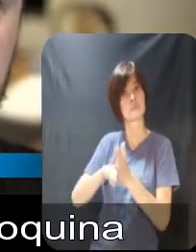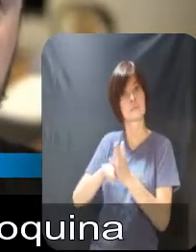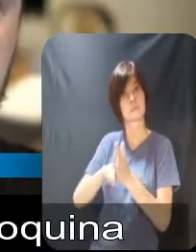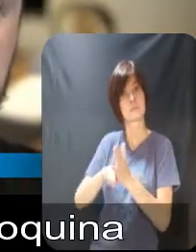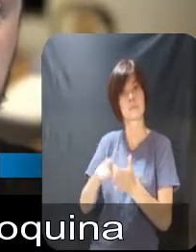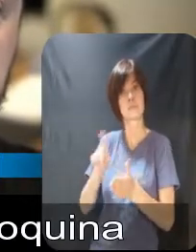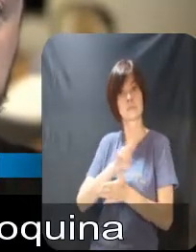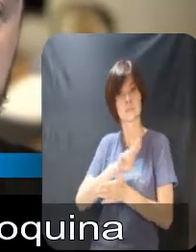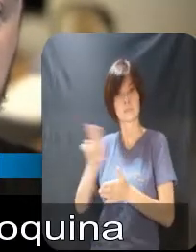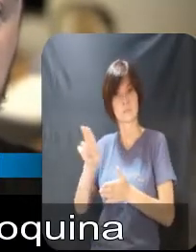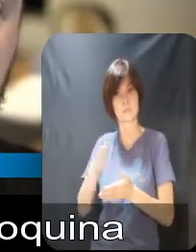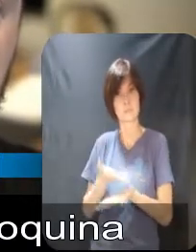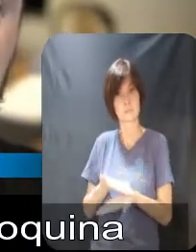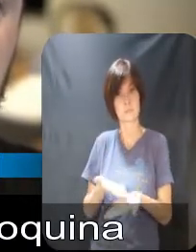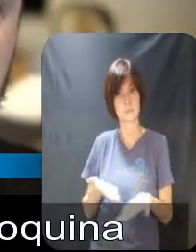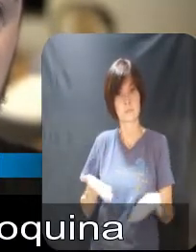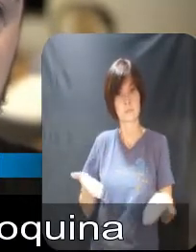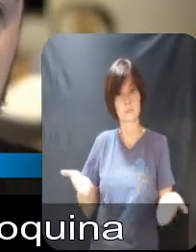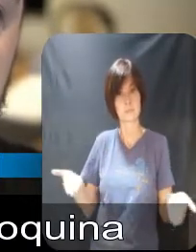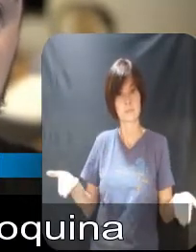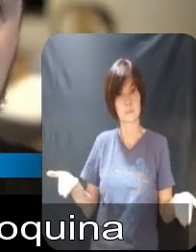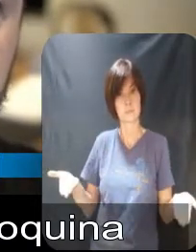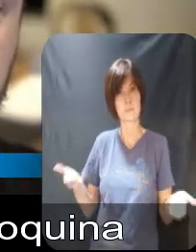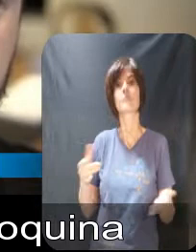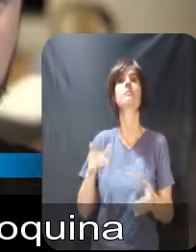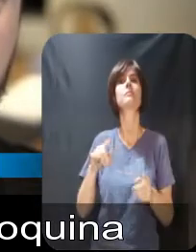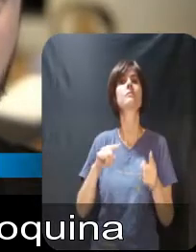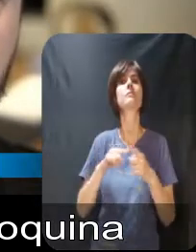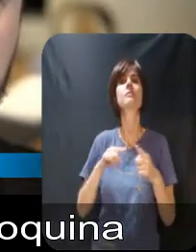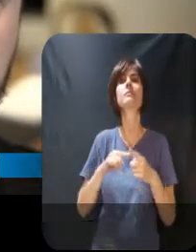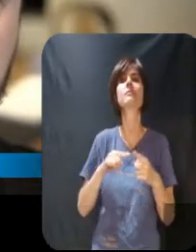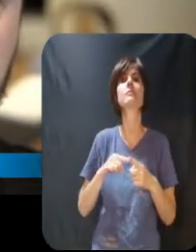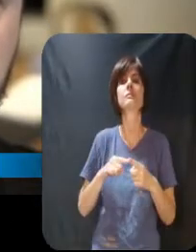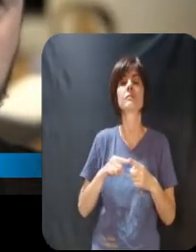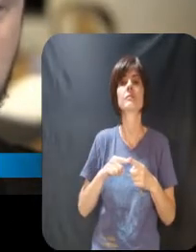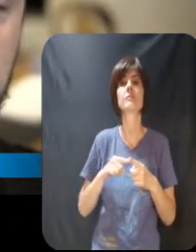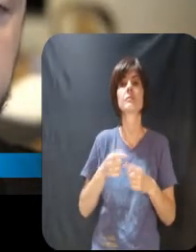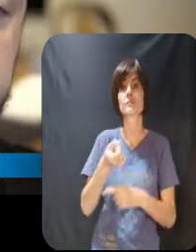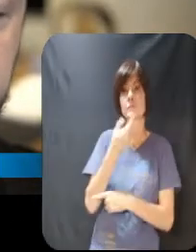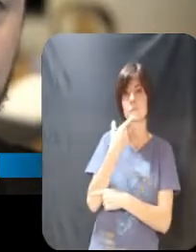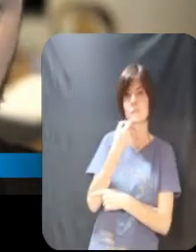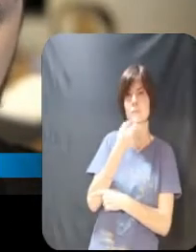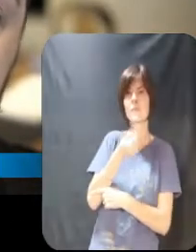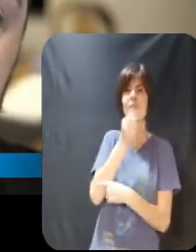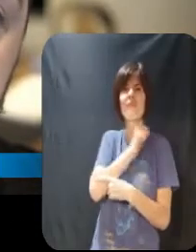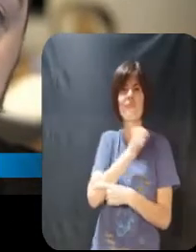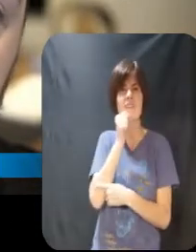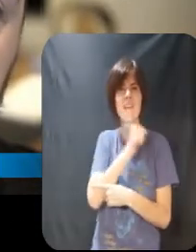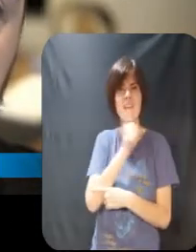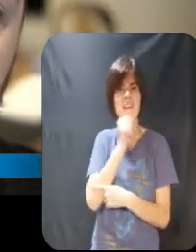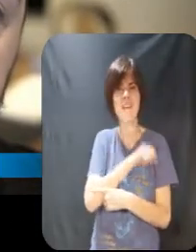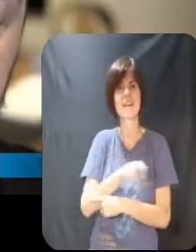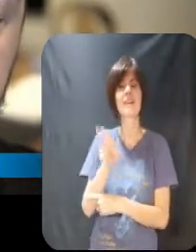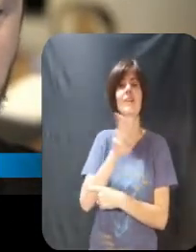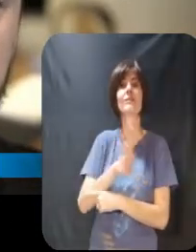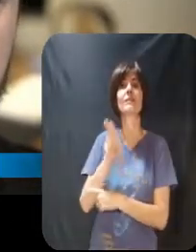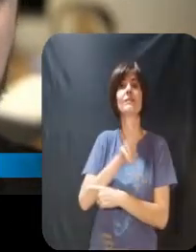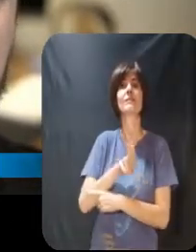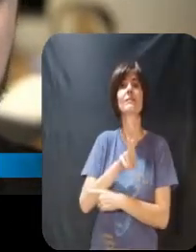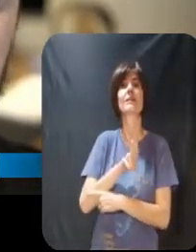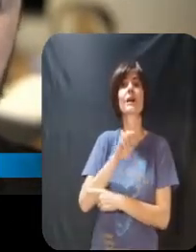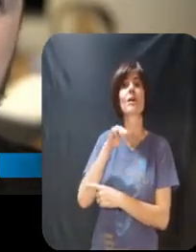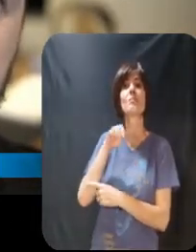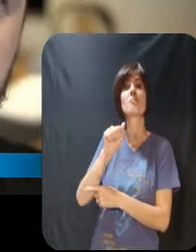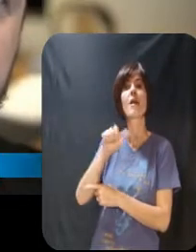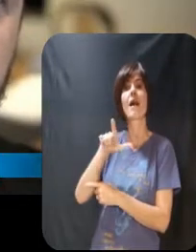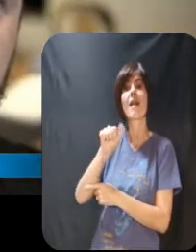Cloroquina é um tipo de droga muito antiga que se usa contra a malária por muito tempo